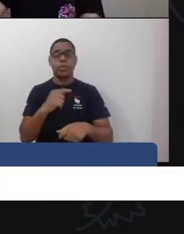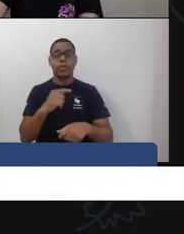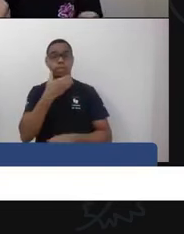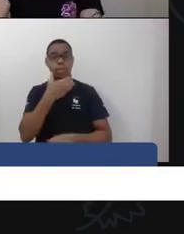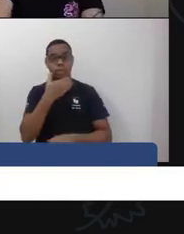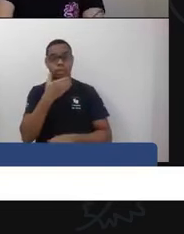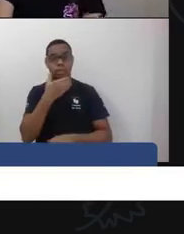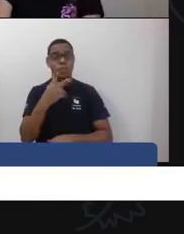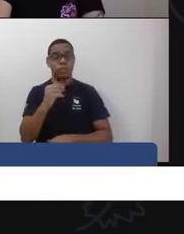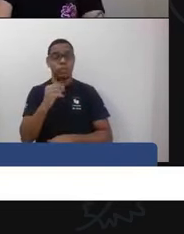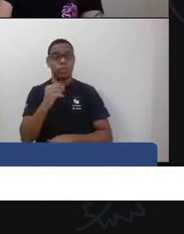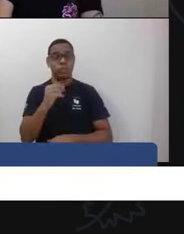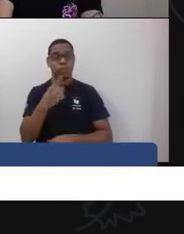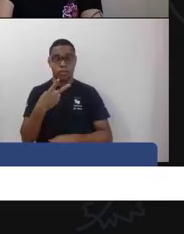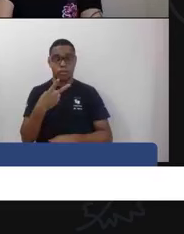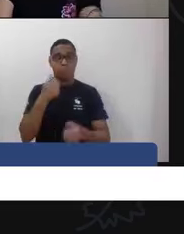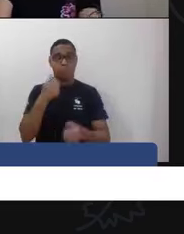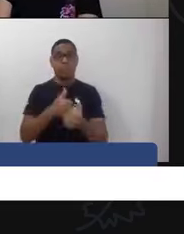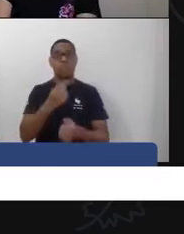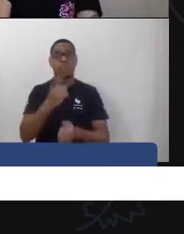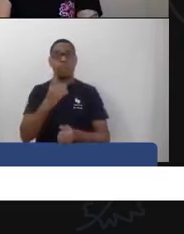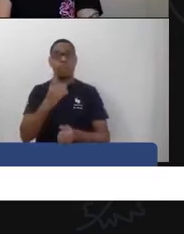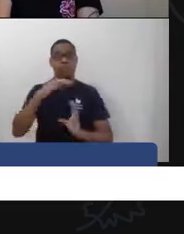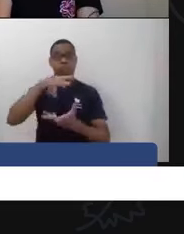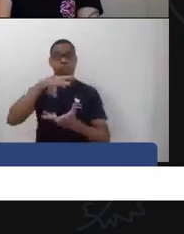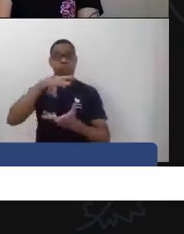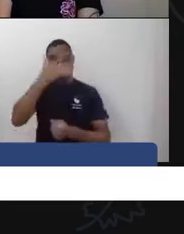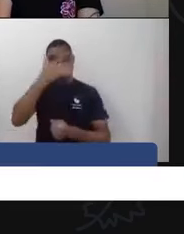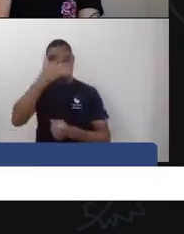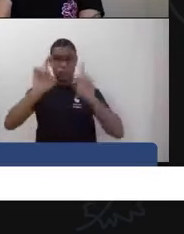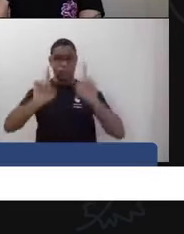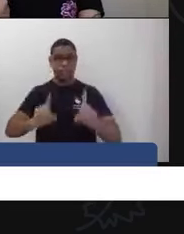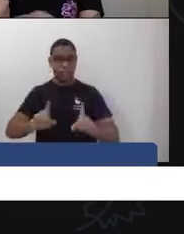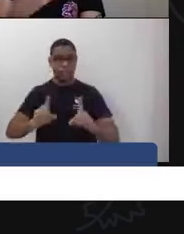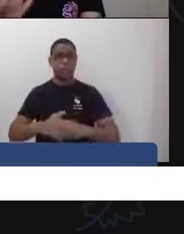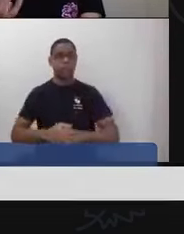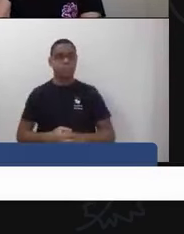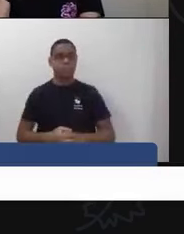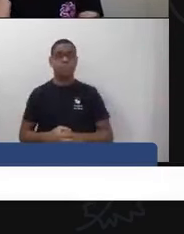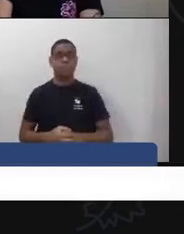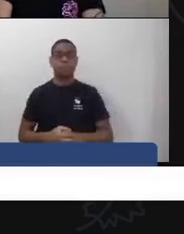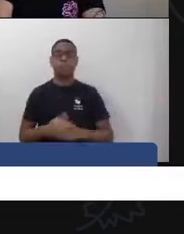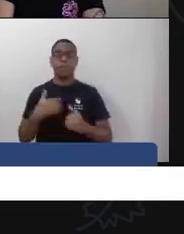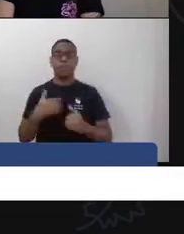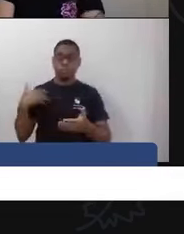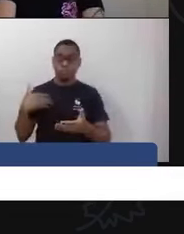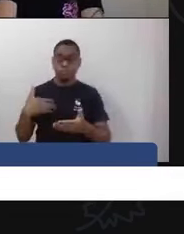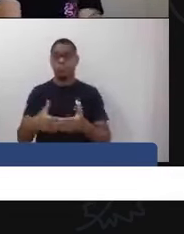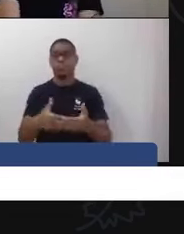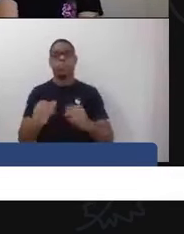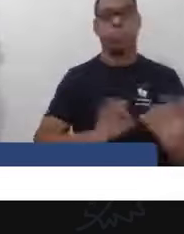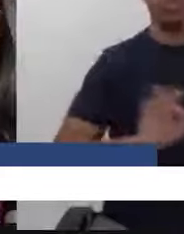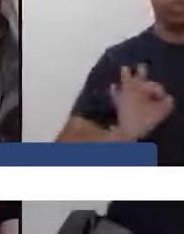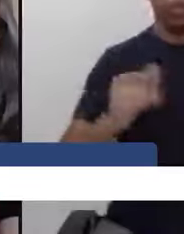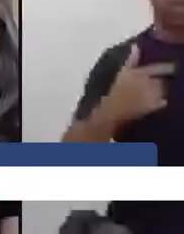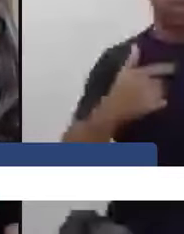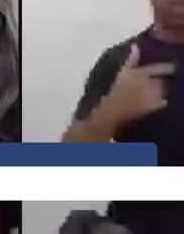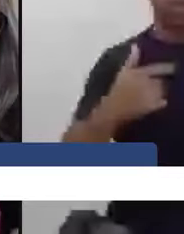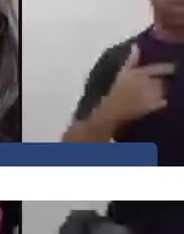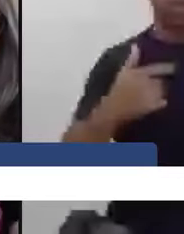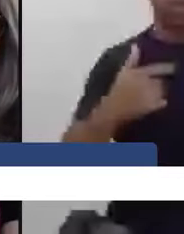às vésperas do Dia Internacional da Pessoa com Deficiência, e desde então a gente vem realizando aí projetos. Então, eu sou psicóloga de